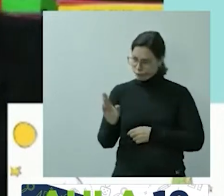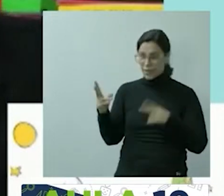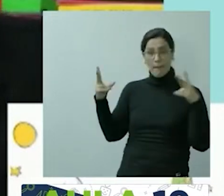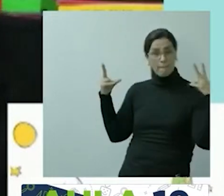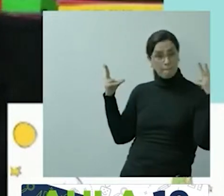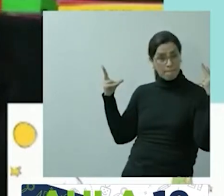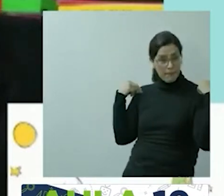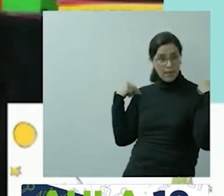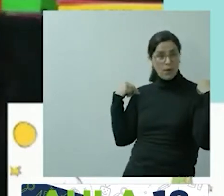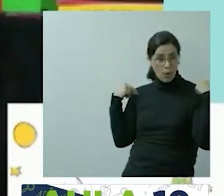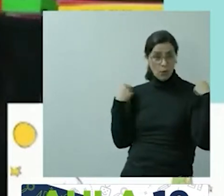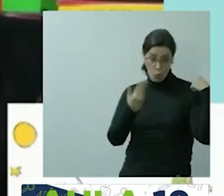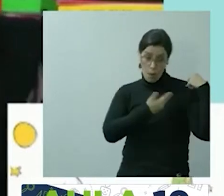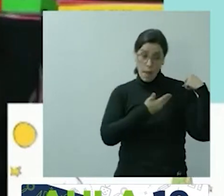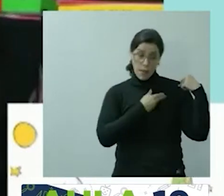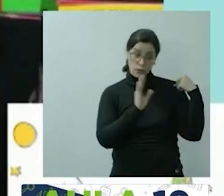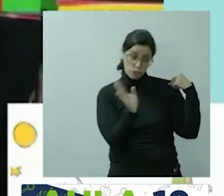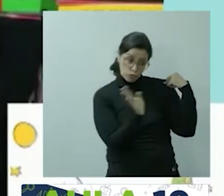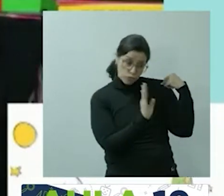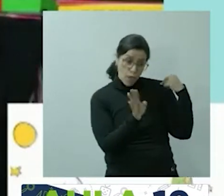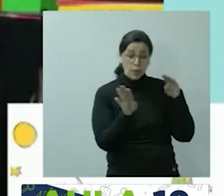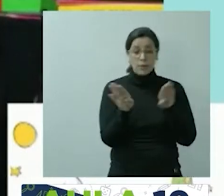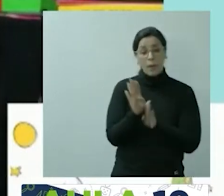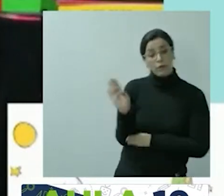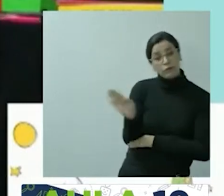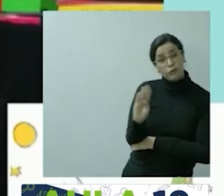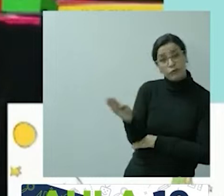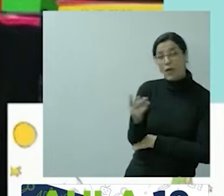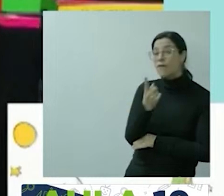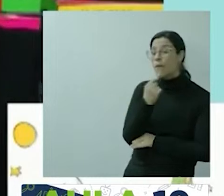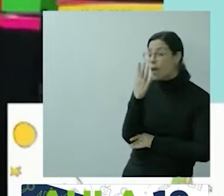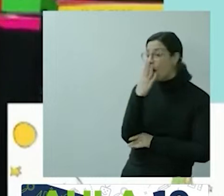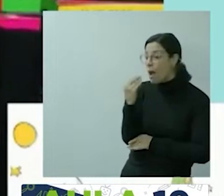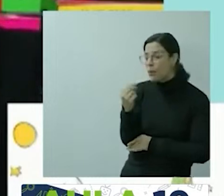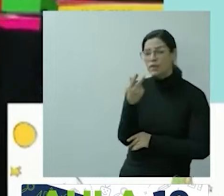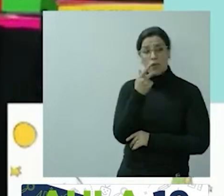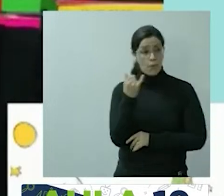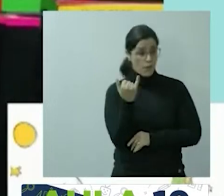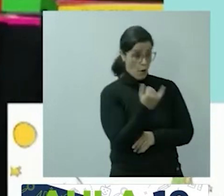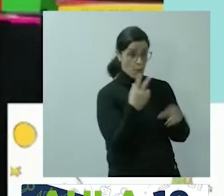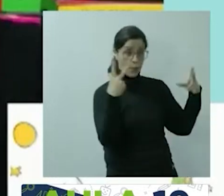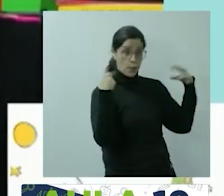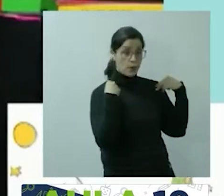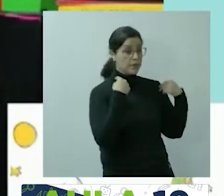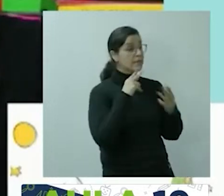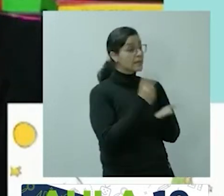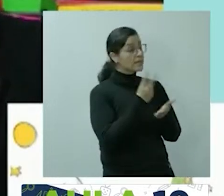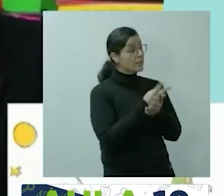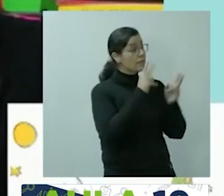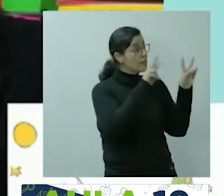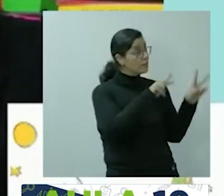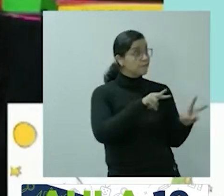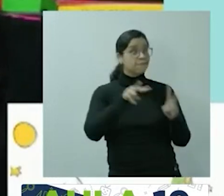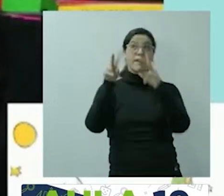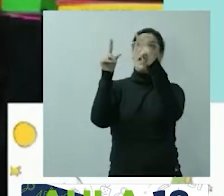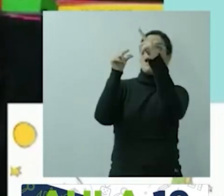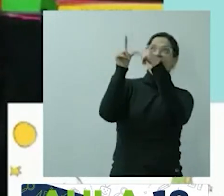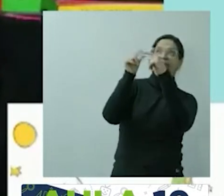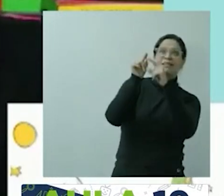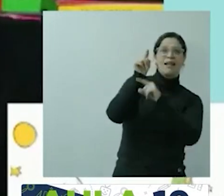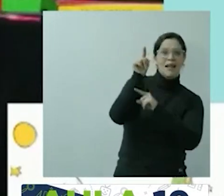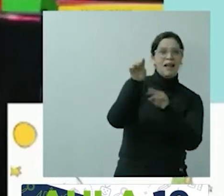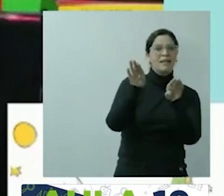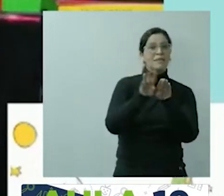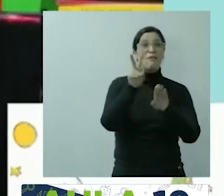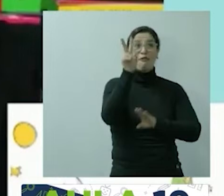seu grande amigo, e também da raposa. Disse ao piloto que toda vez que ele olhasse para as estrelas,